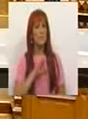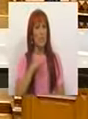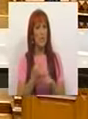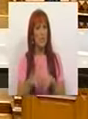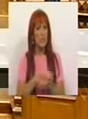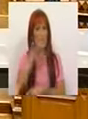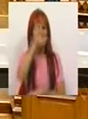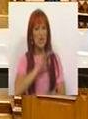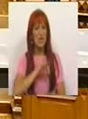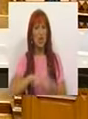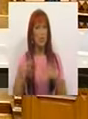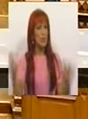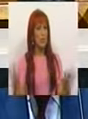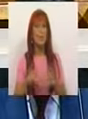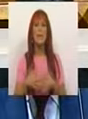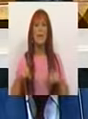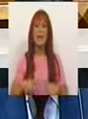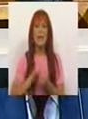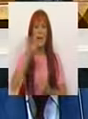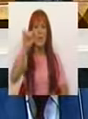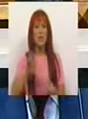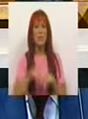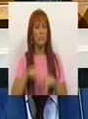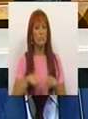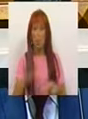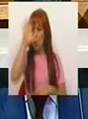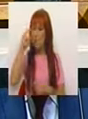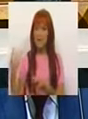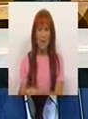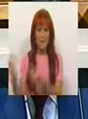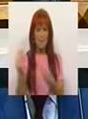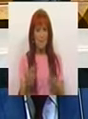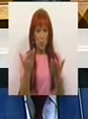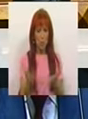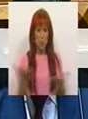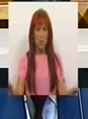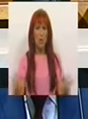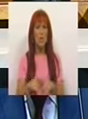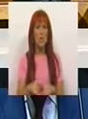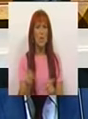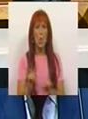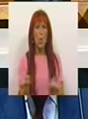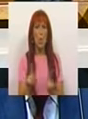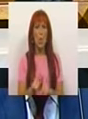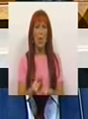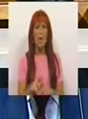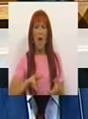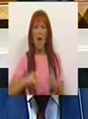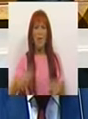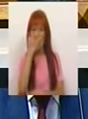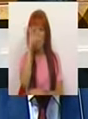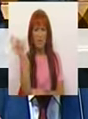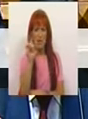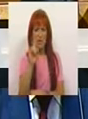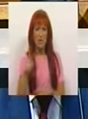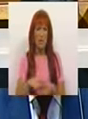Senhores membros do Governo, senhores deputados, estes diplomas que o Governo acabou de apresentar não constituem uma reforma florestal.